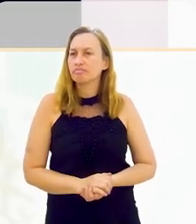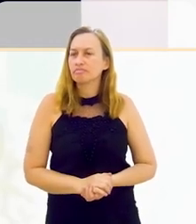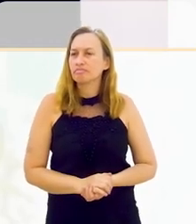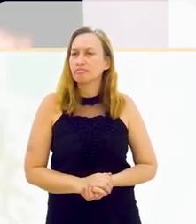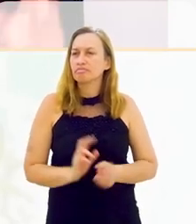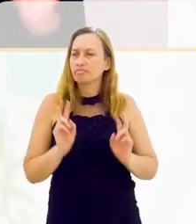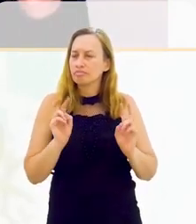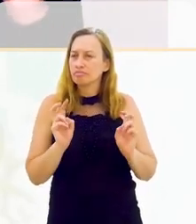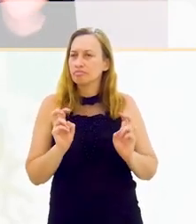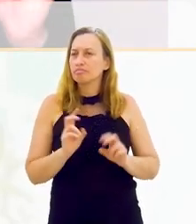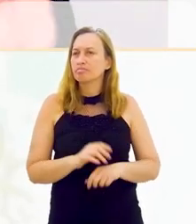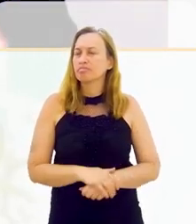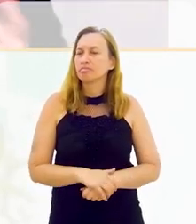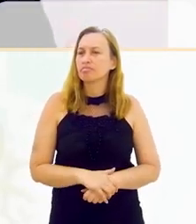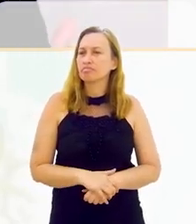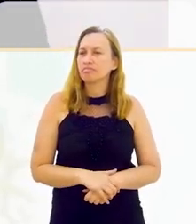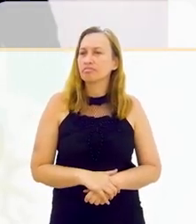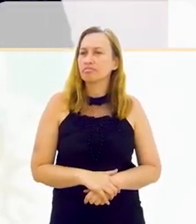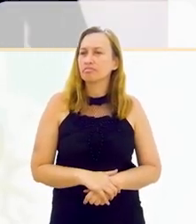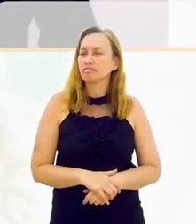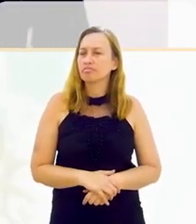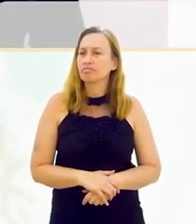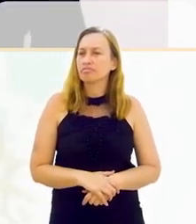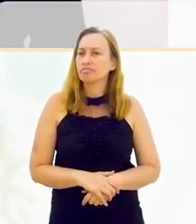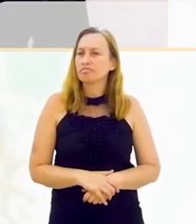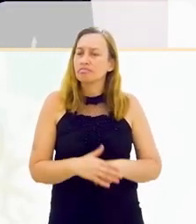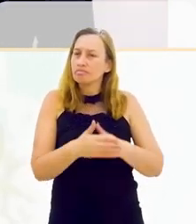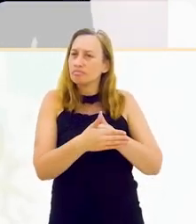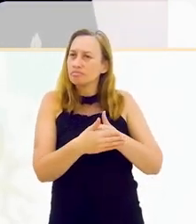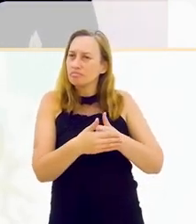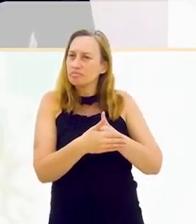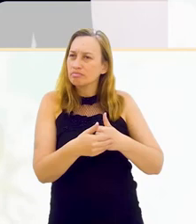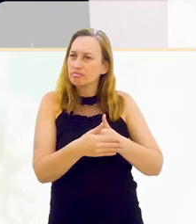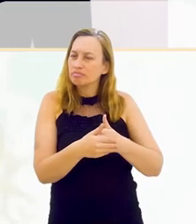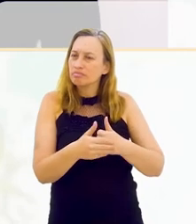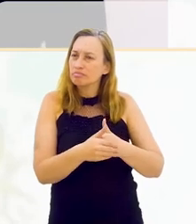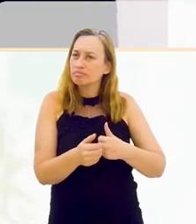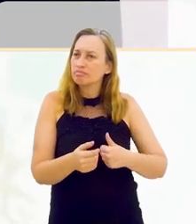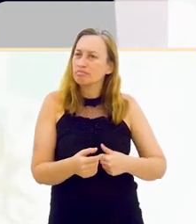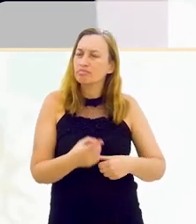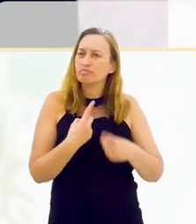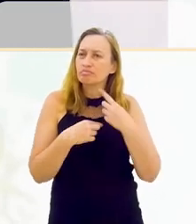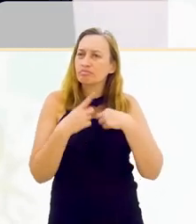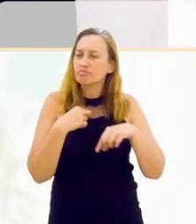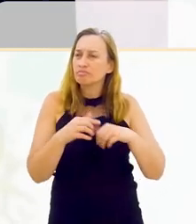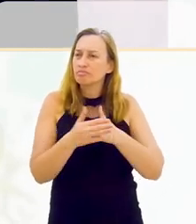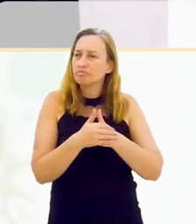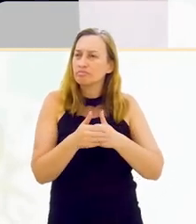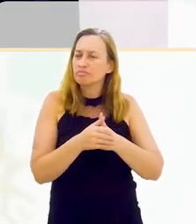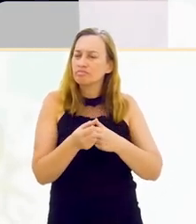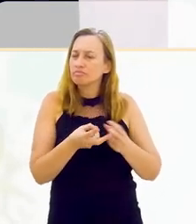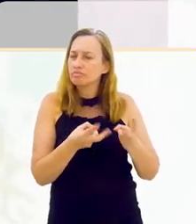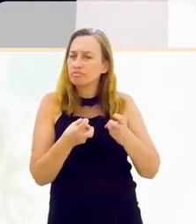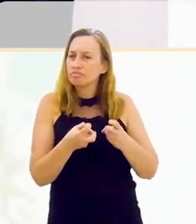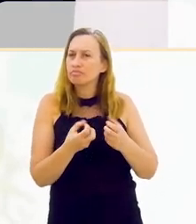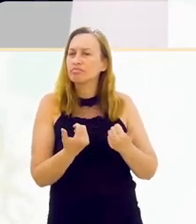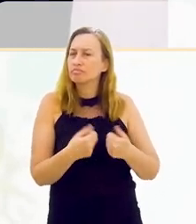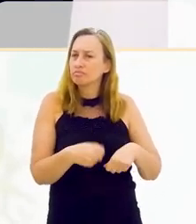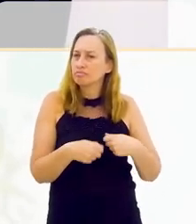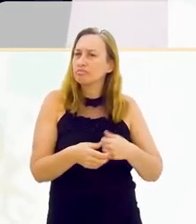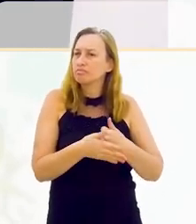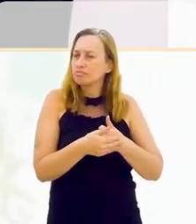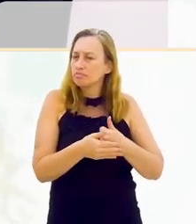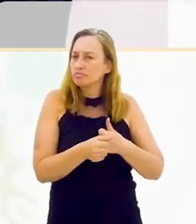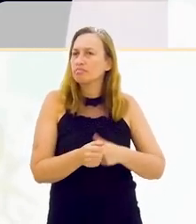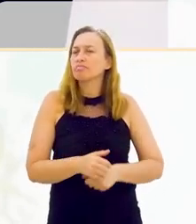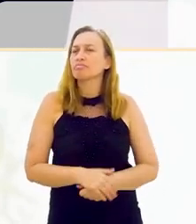existe ali um excesso, né? Se é que essa palavra é boa, né? Carinho não quer em excesso, mas assim, a gente percebe